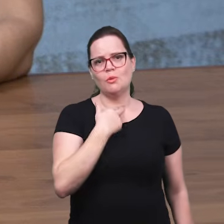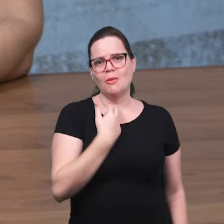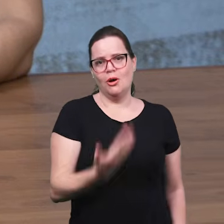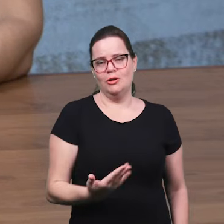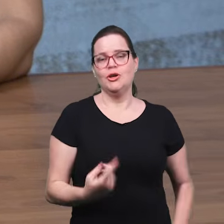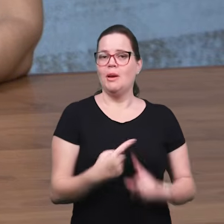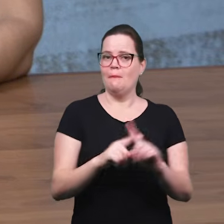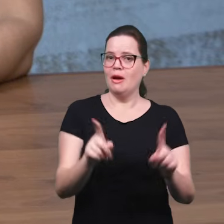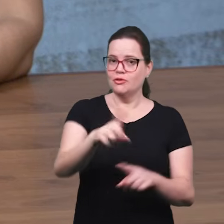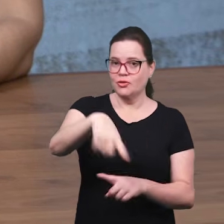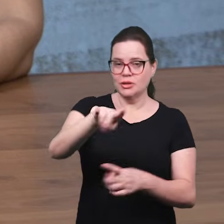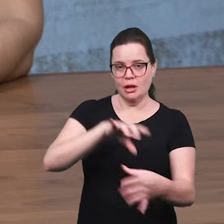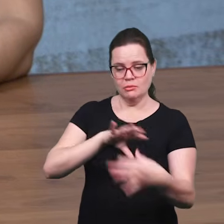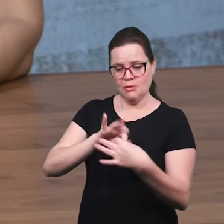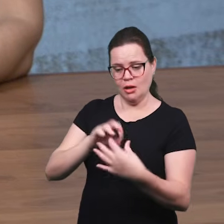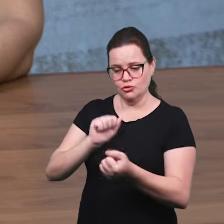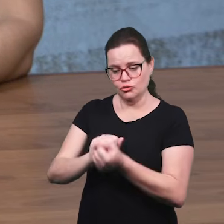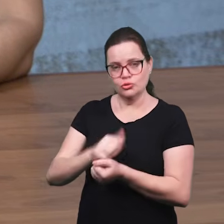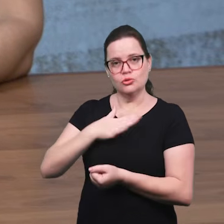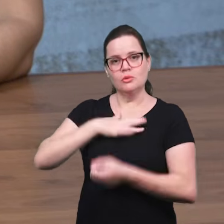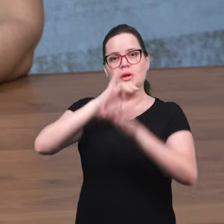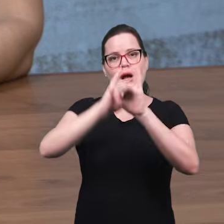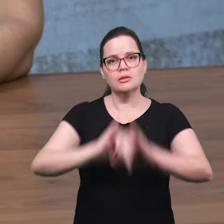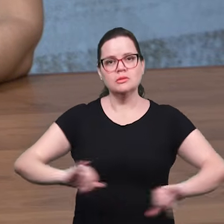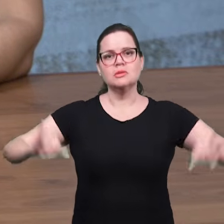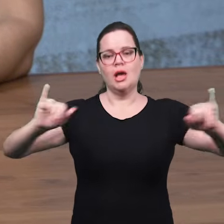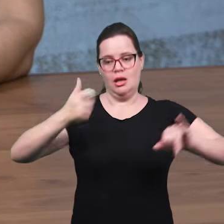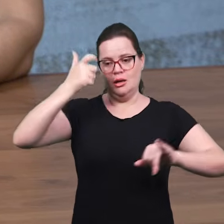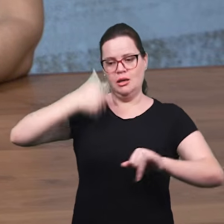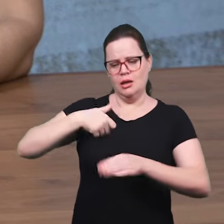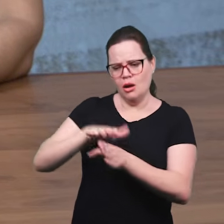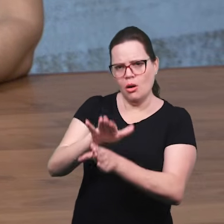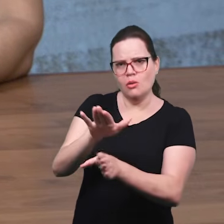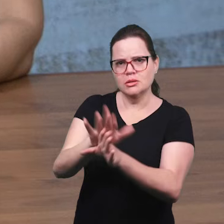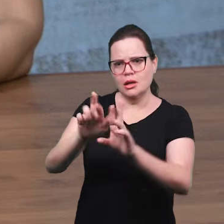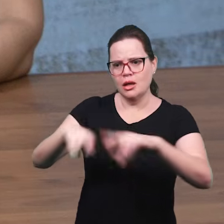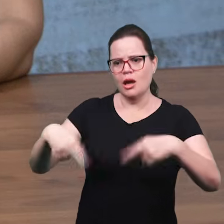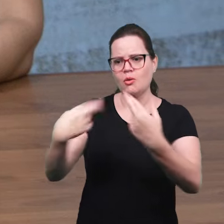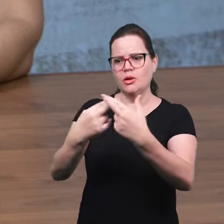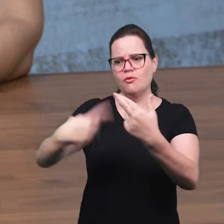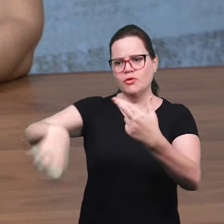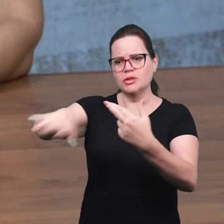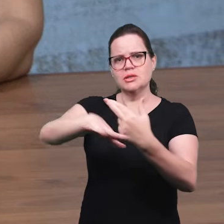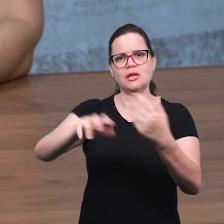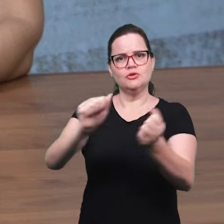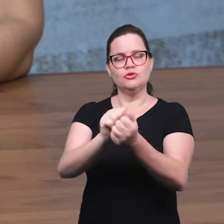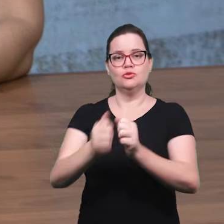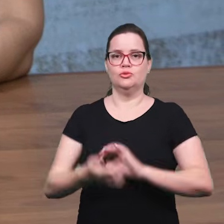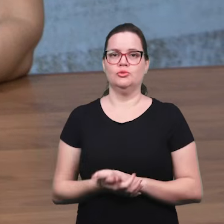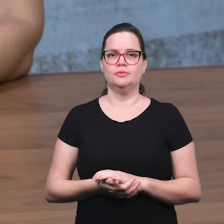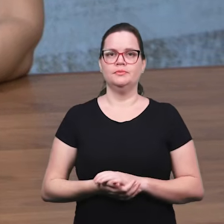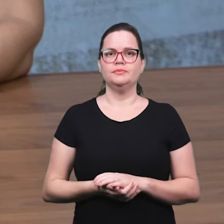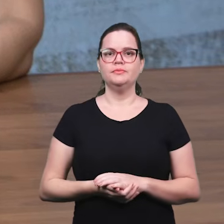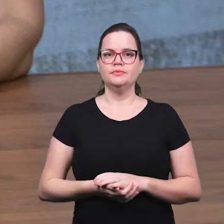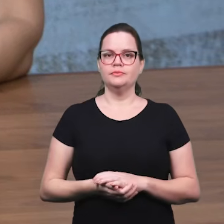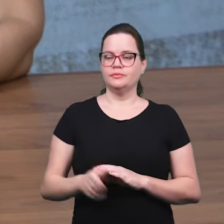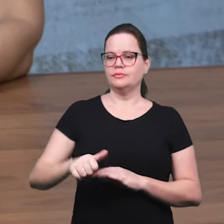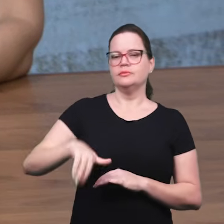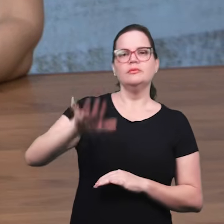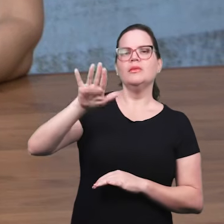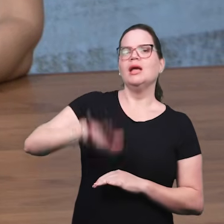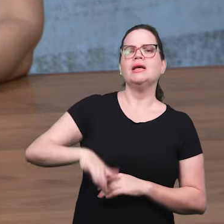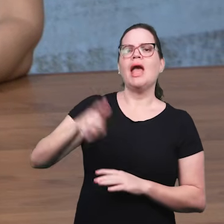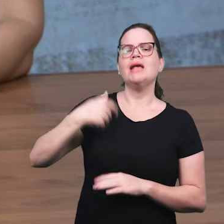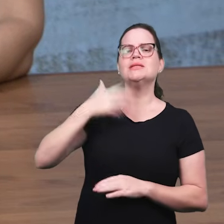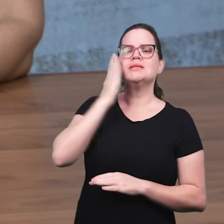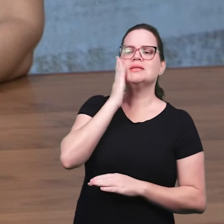e chegai-vos e tomai conselho todos juntos. Quem fez ouvir isto desde a